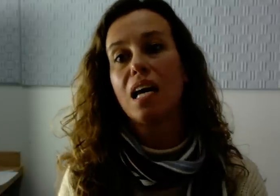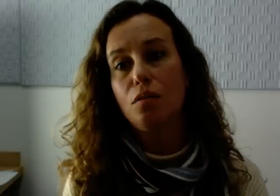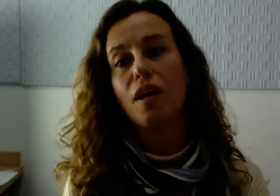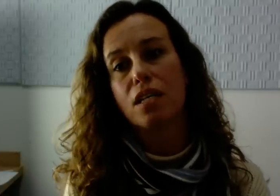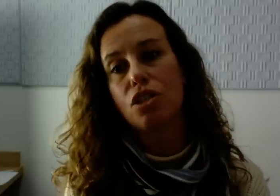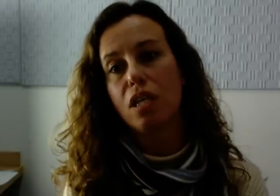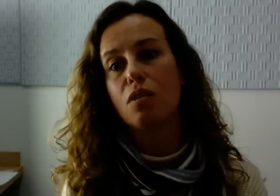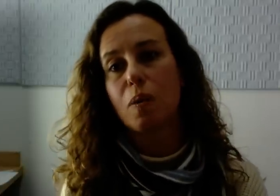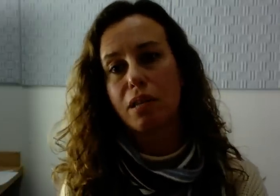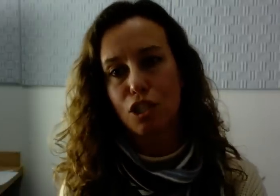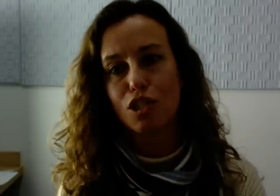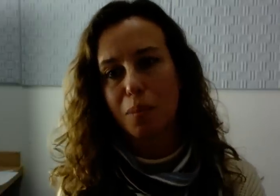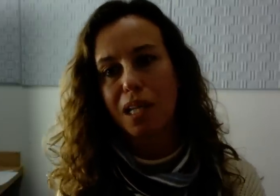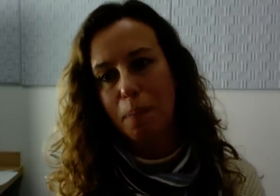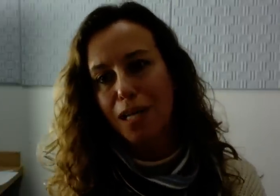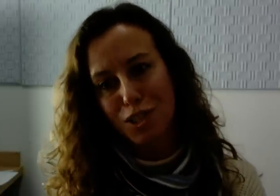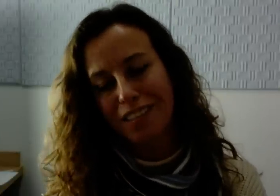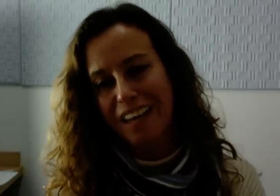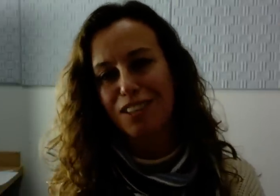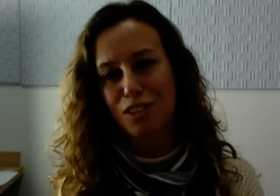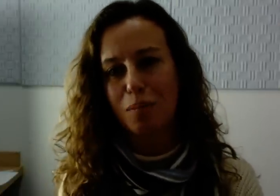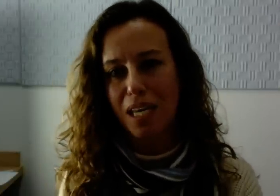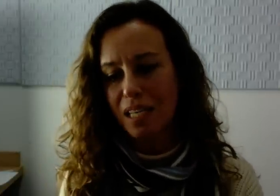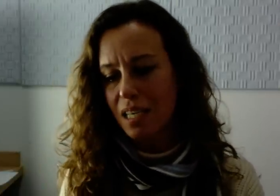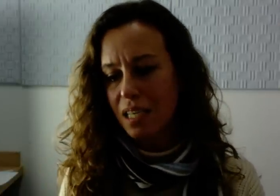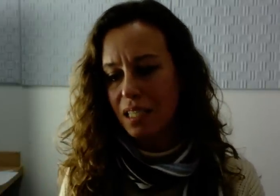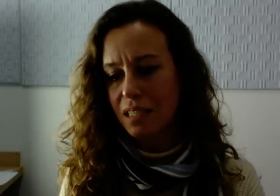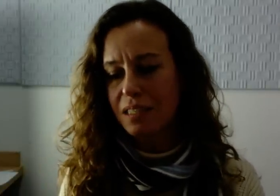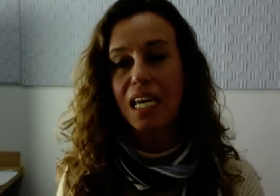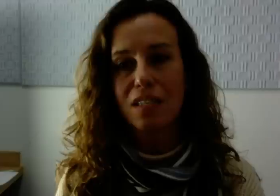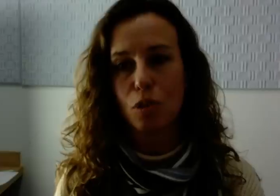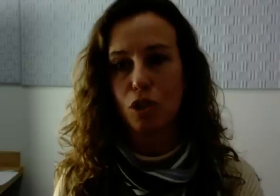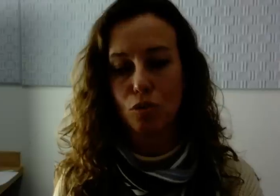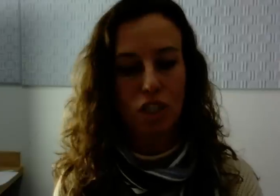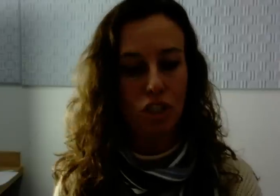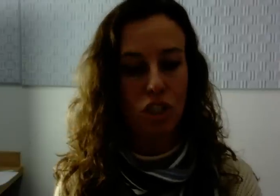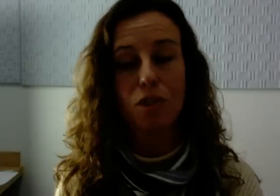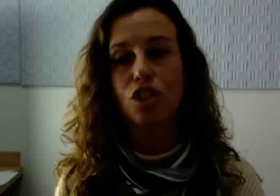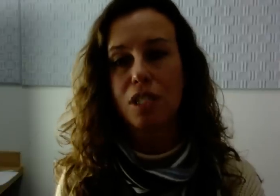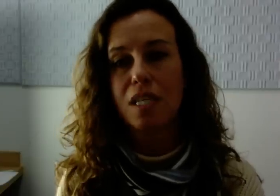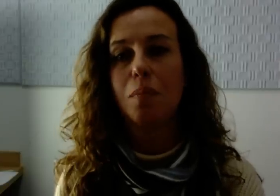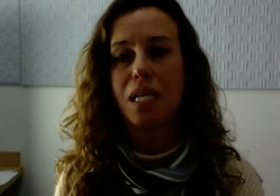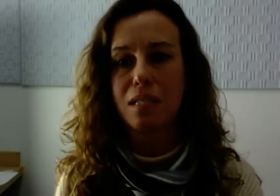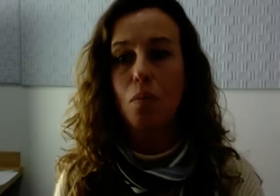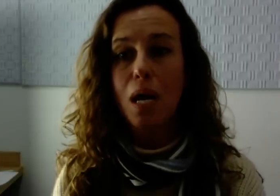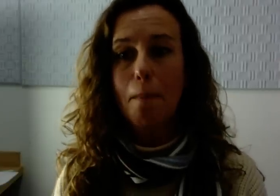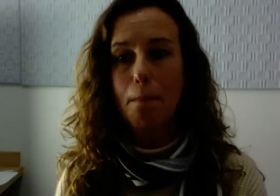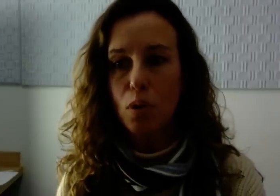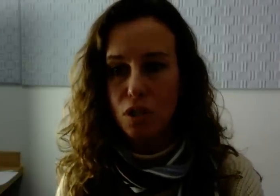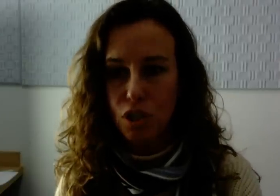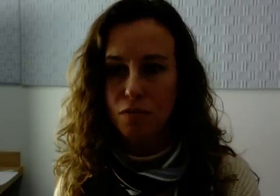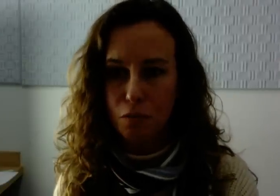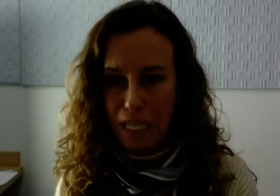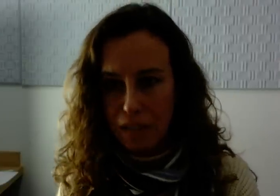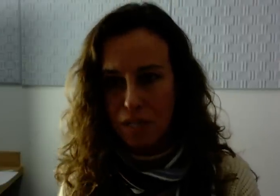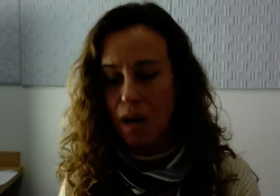o estado vai agir e eu espero que a gente também na prática né a gente também tenha esse tipo de atitude que a gente chama de discriminação